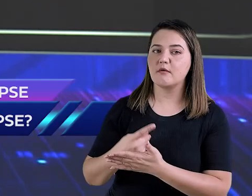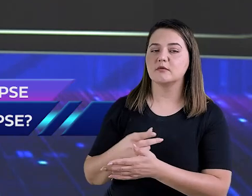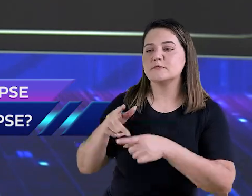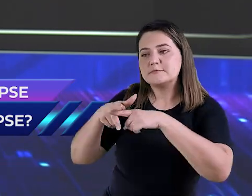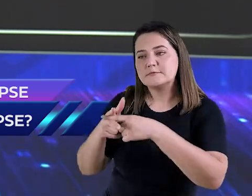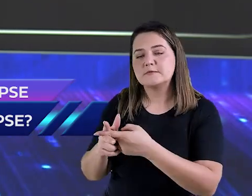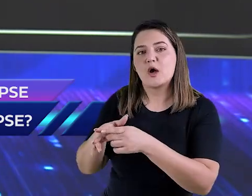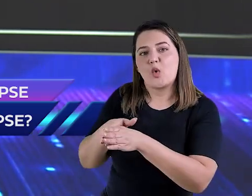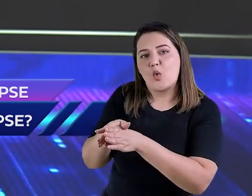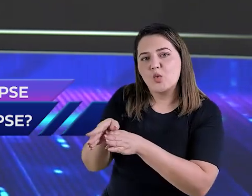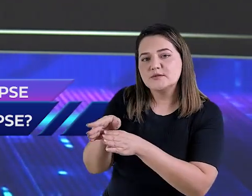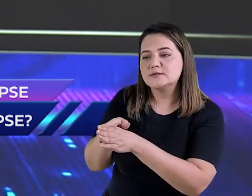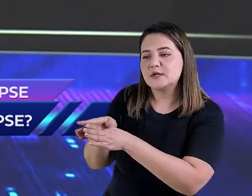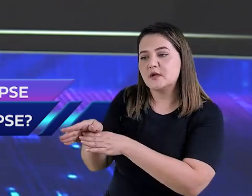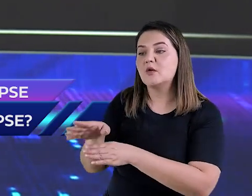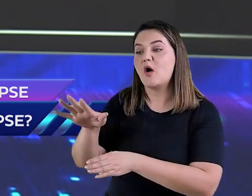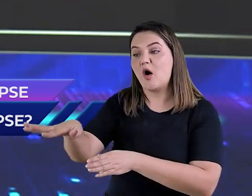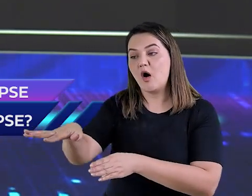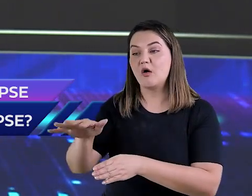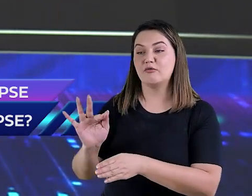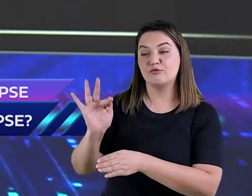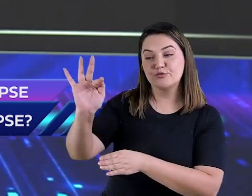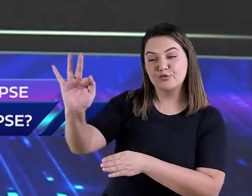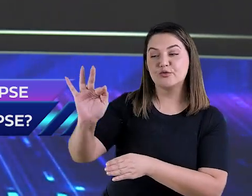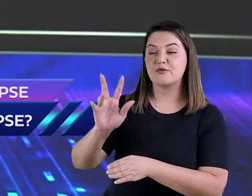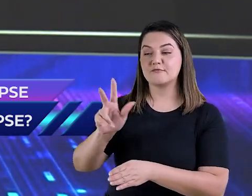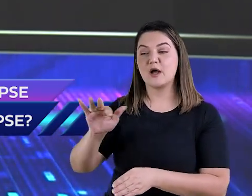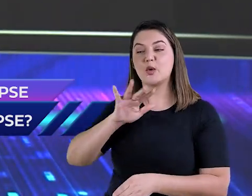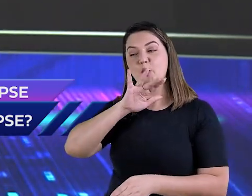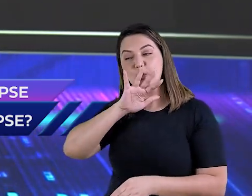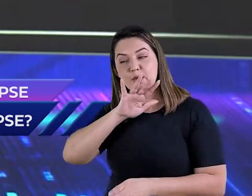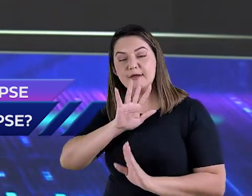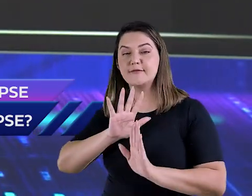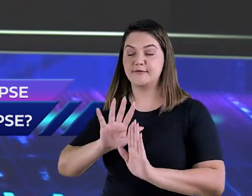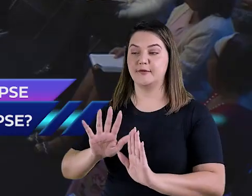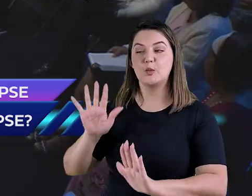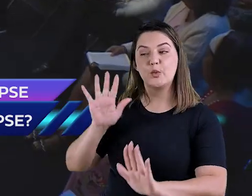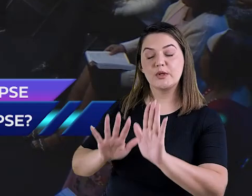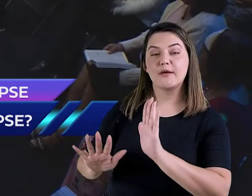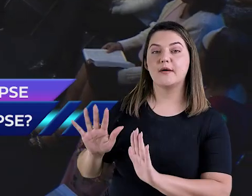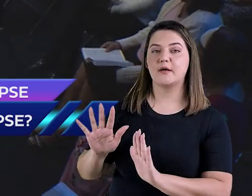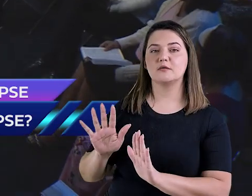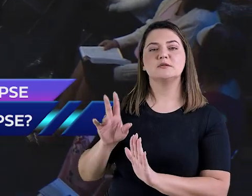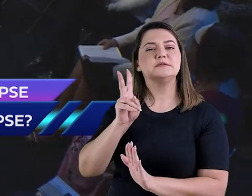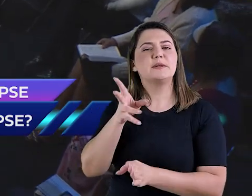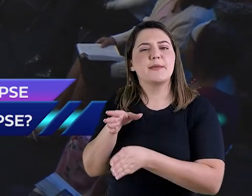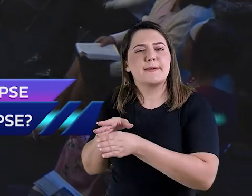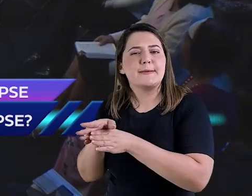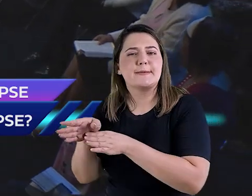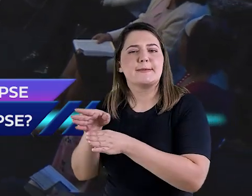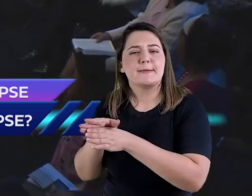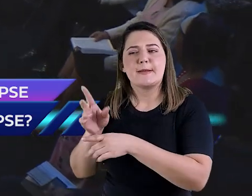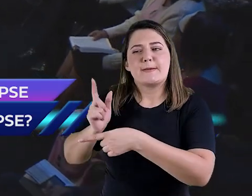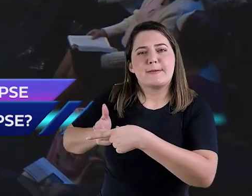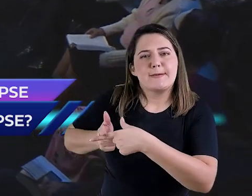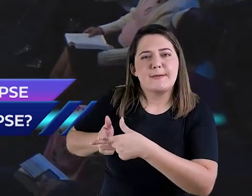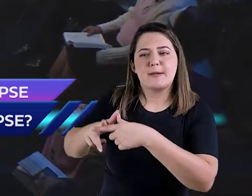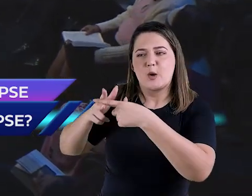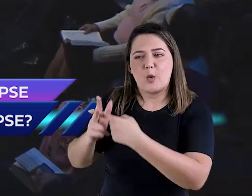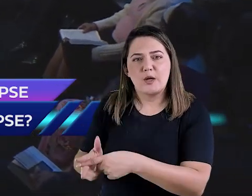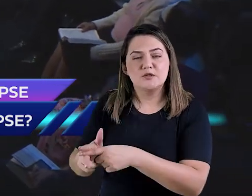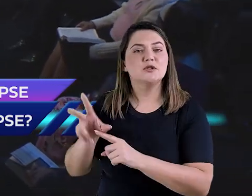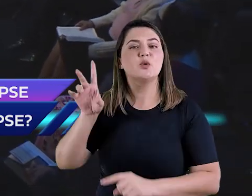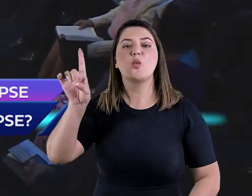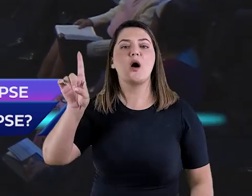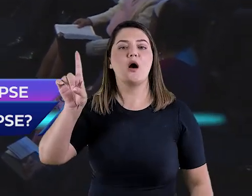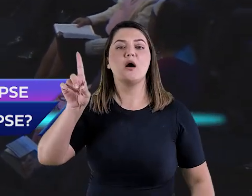vocês. Vocês não deveriam escolher isso aqui, porque isso aqui vai terminar ruim lá na frente. O mesmo